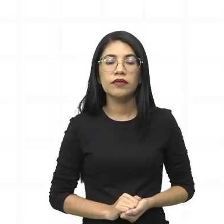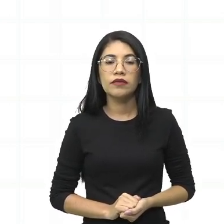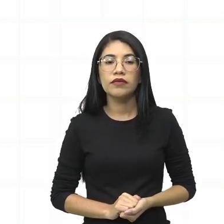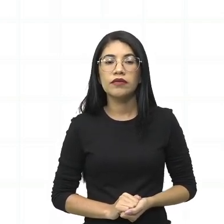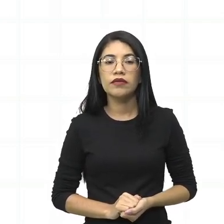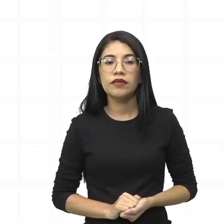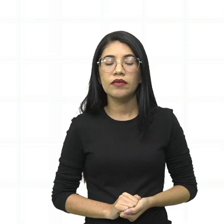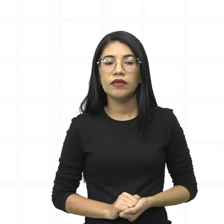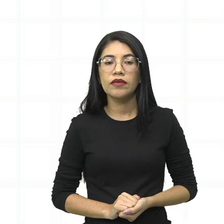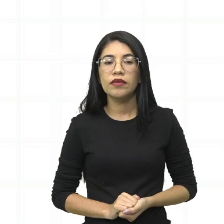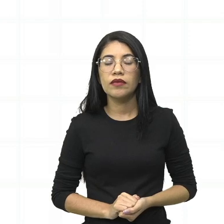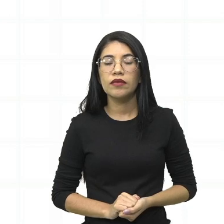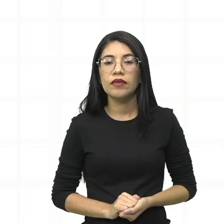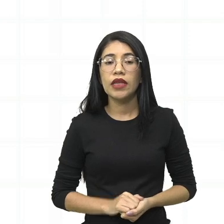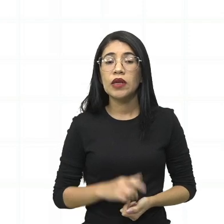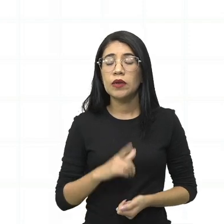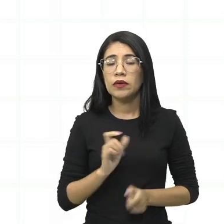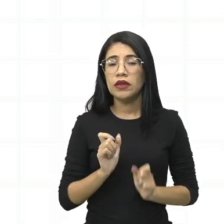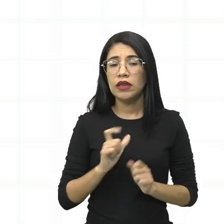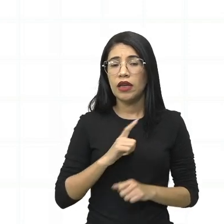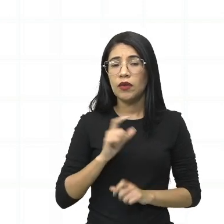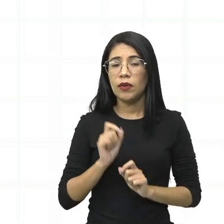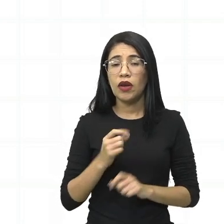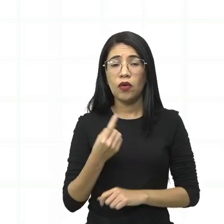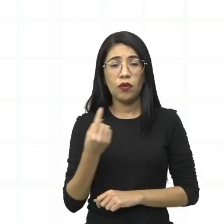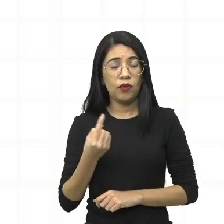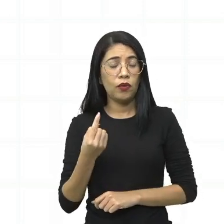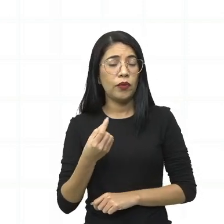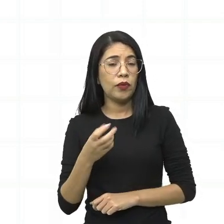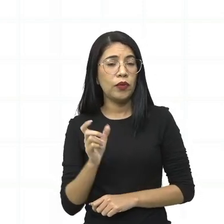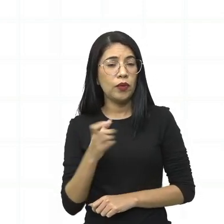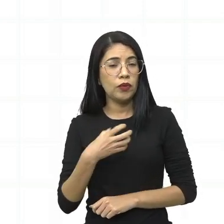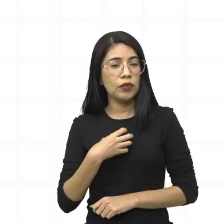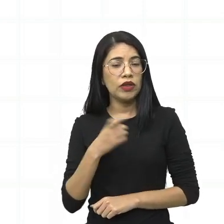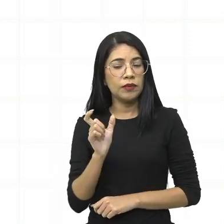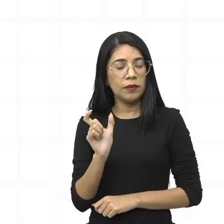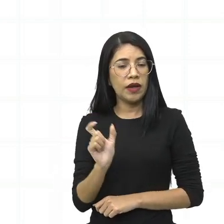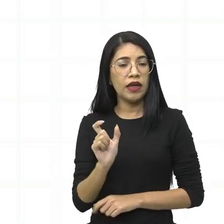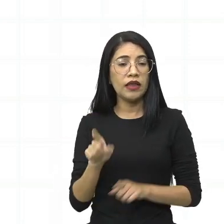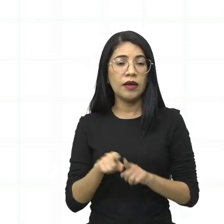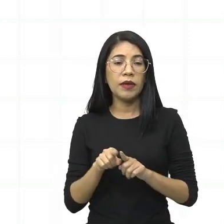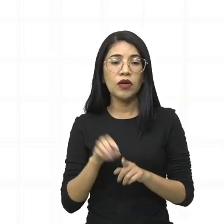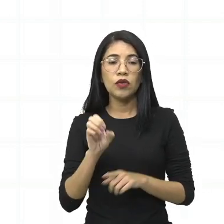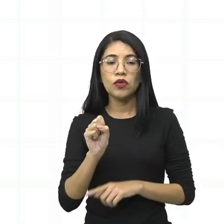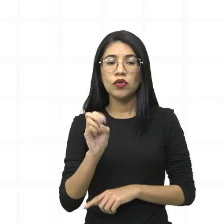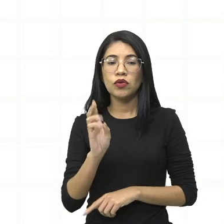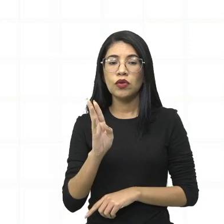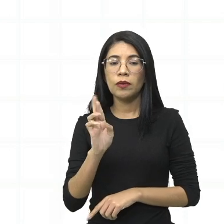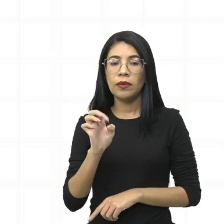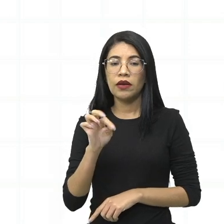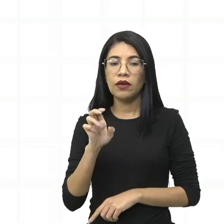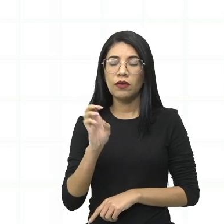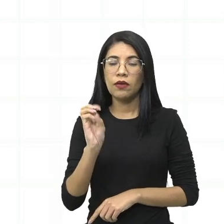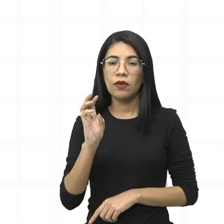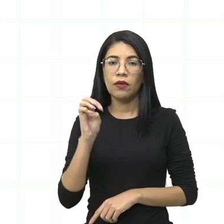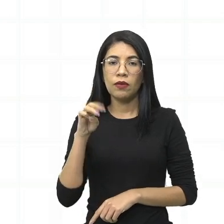nós temos, né, uniformes aí com uma forma, nós vamos ter também o sobrecomum, né? Ele